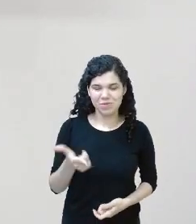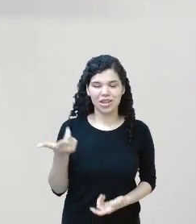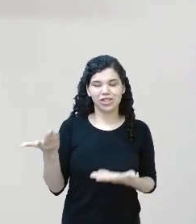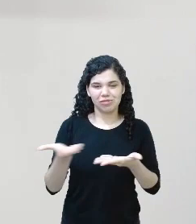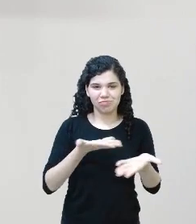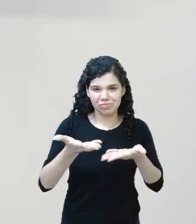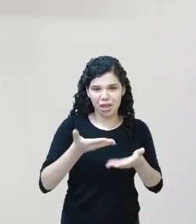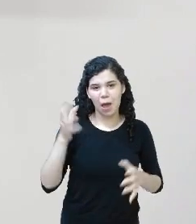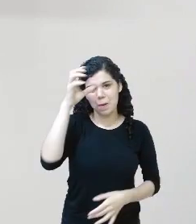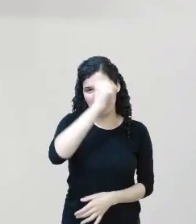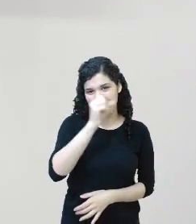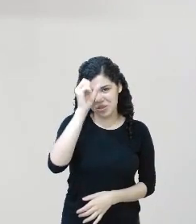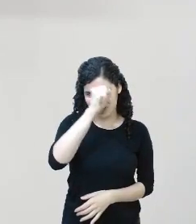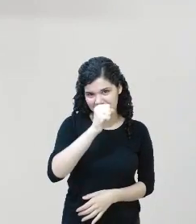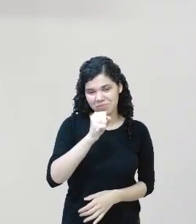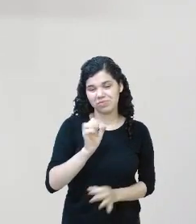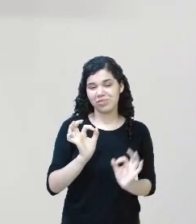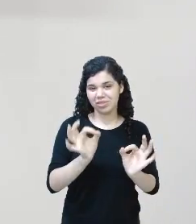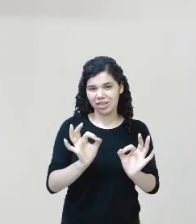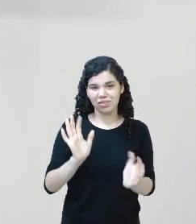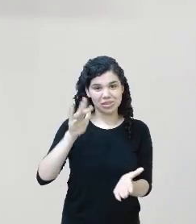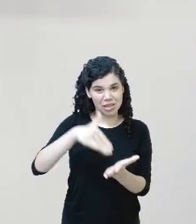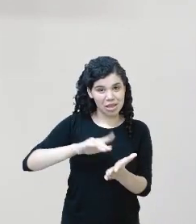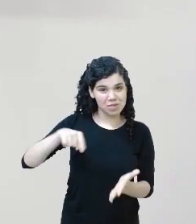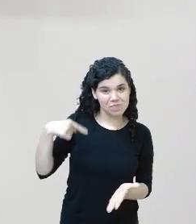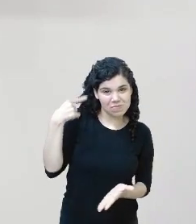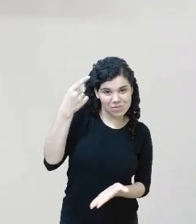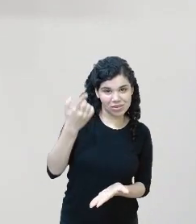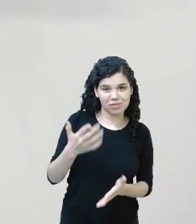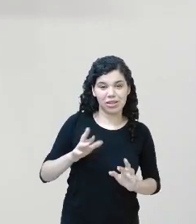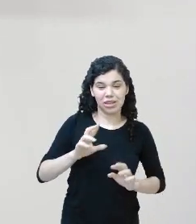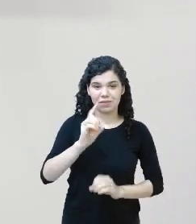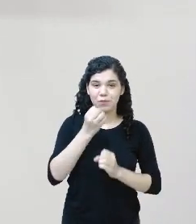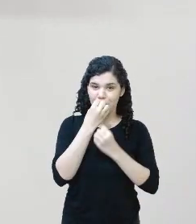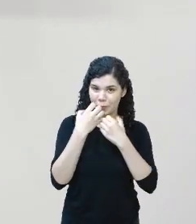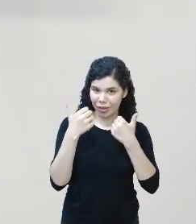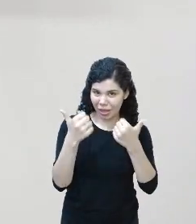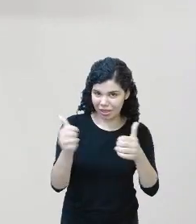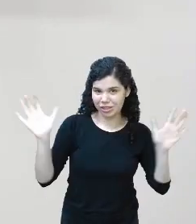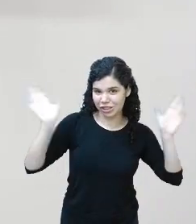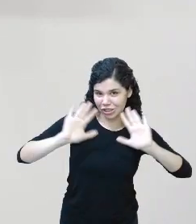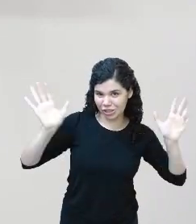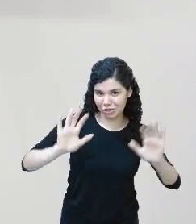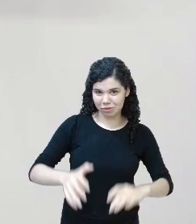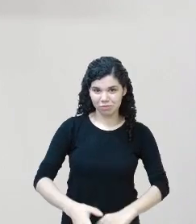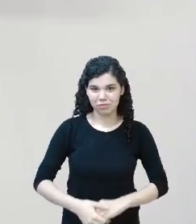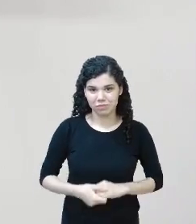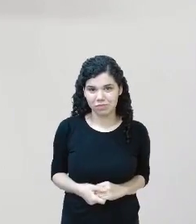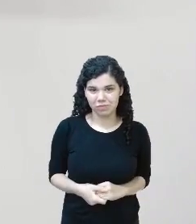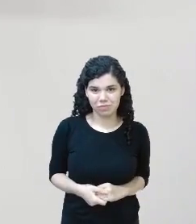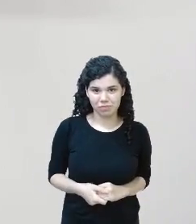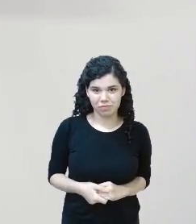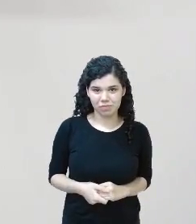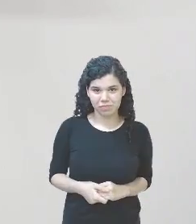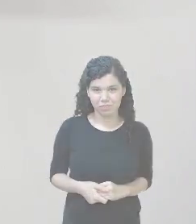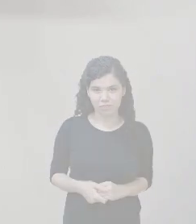gente aprender um pouco mais. Então, até a próxima. Fiquem bem. Tchau, tchau.